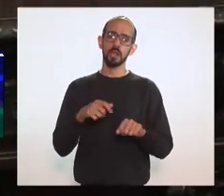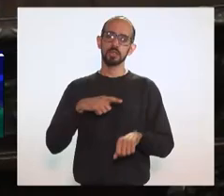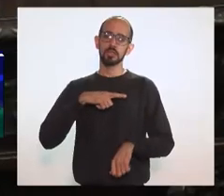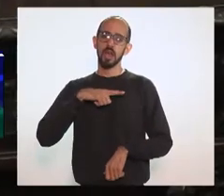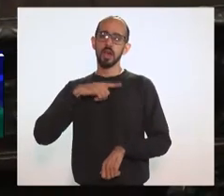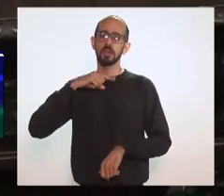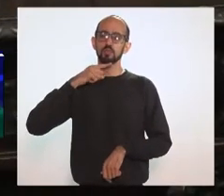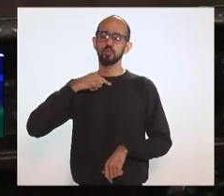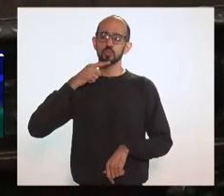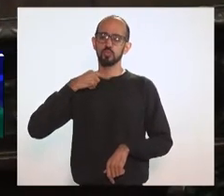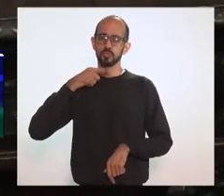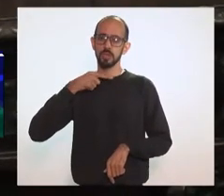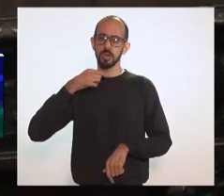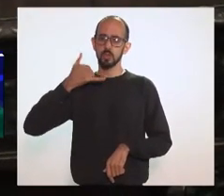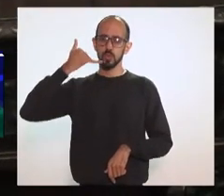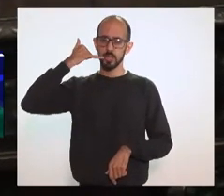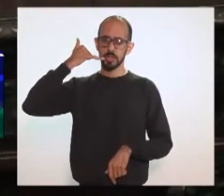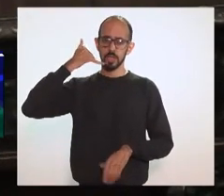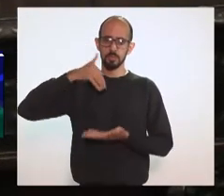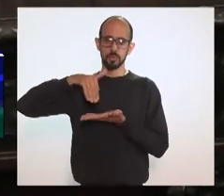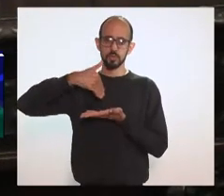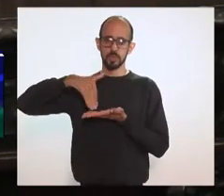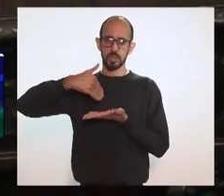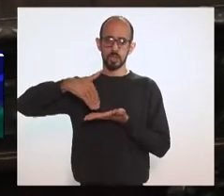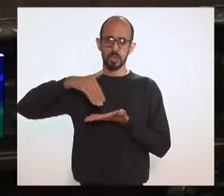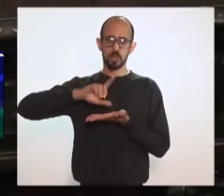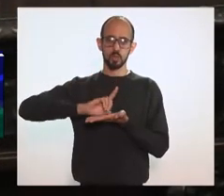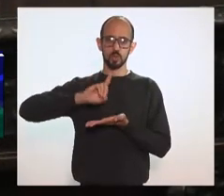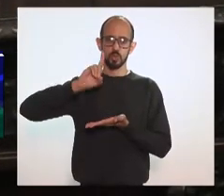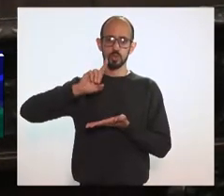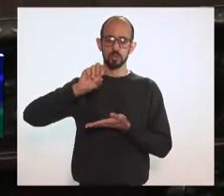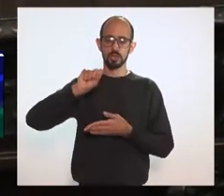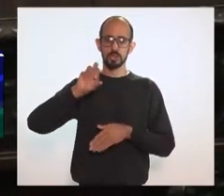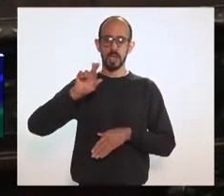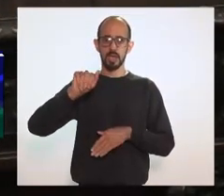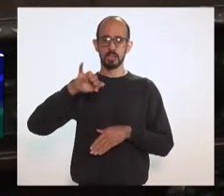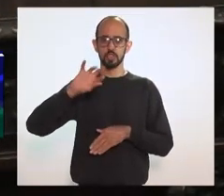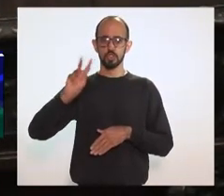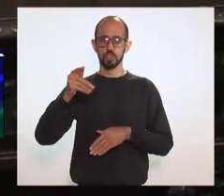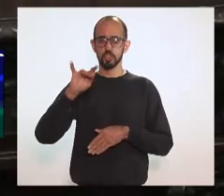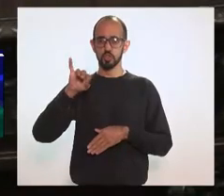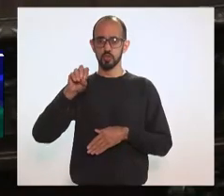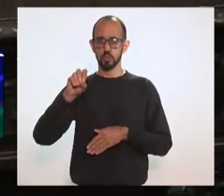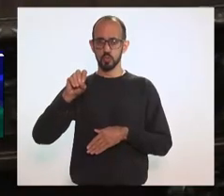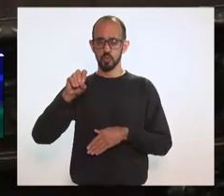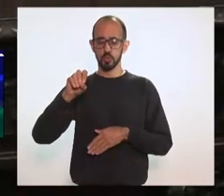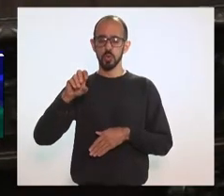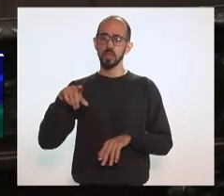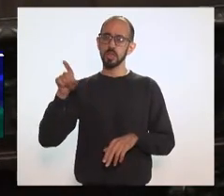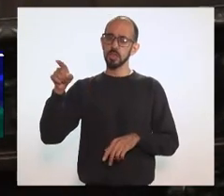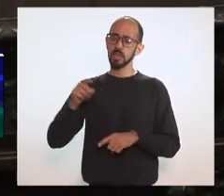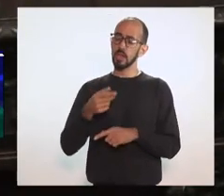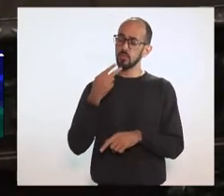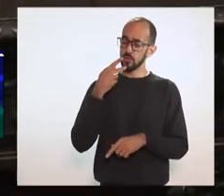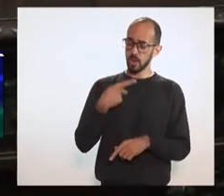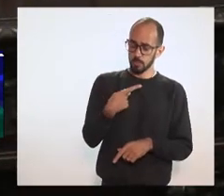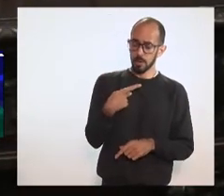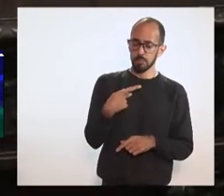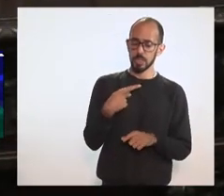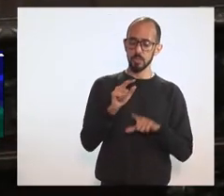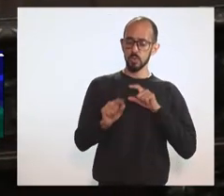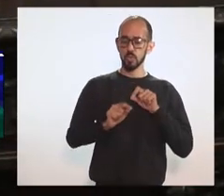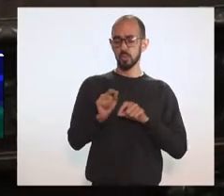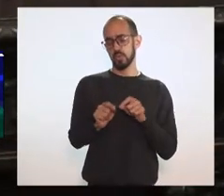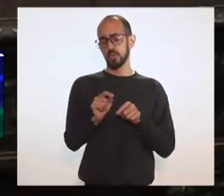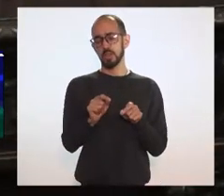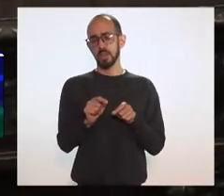liguei para o secretário Dr. Serginho, nosso colega deputado licenciado para exercer o cargo de secretário, e ele então me falou rapidamente